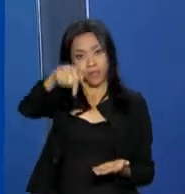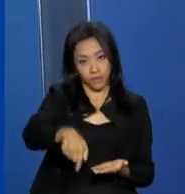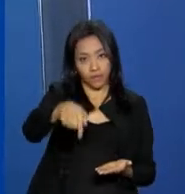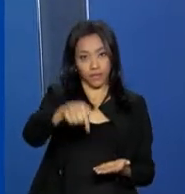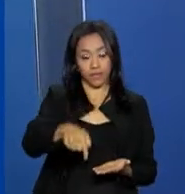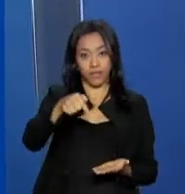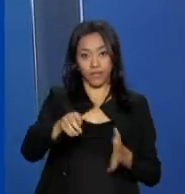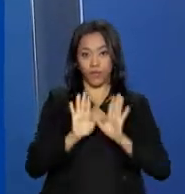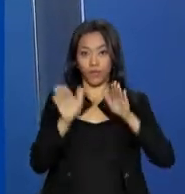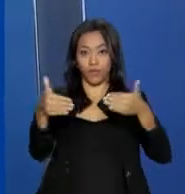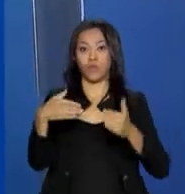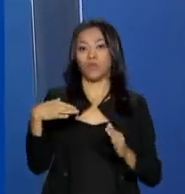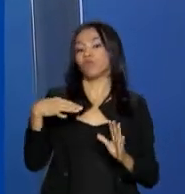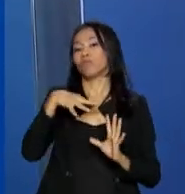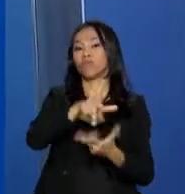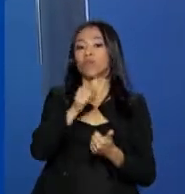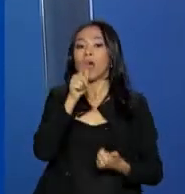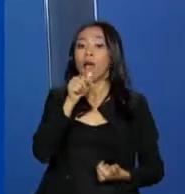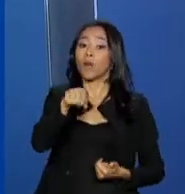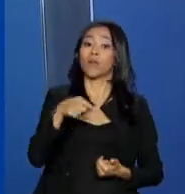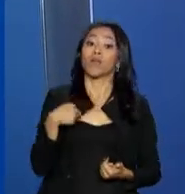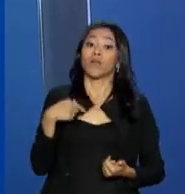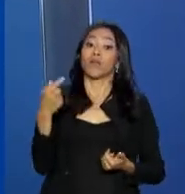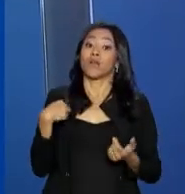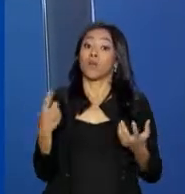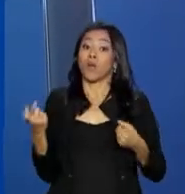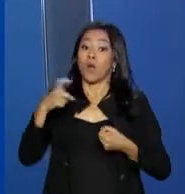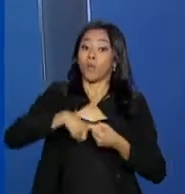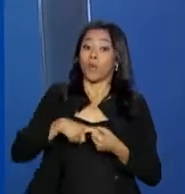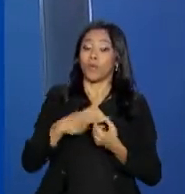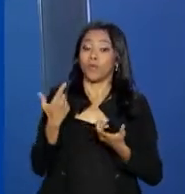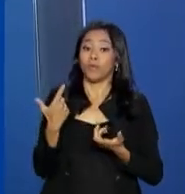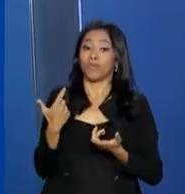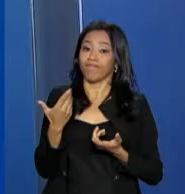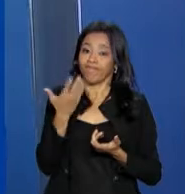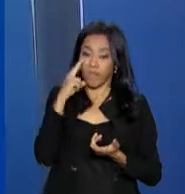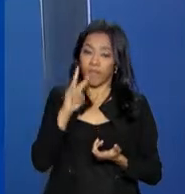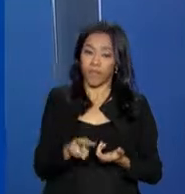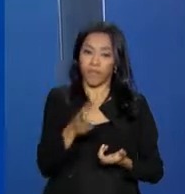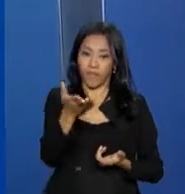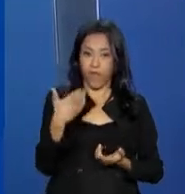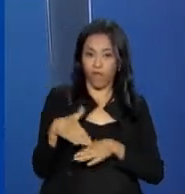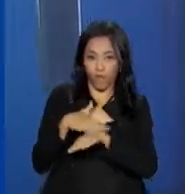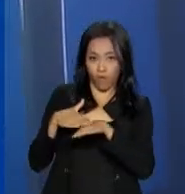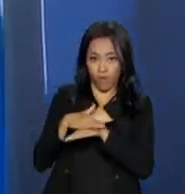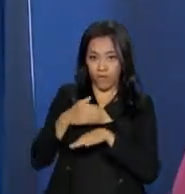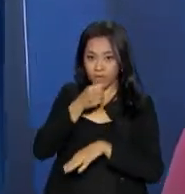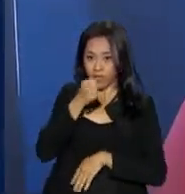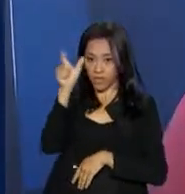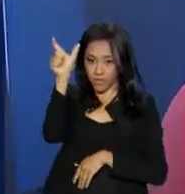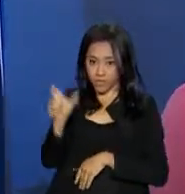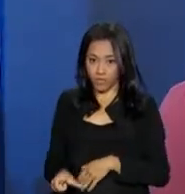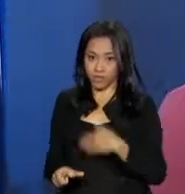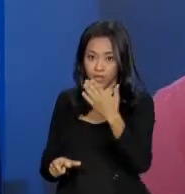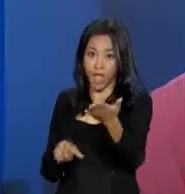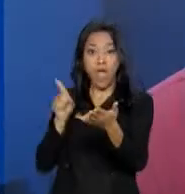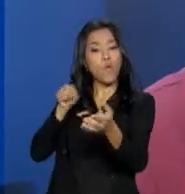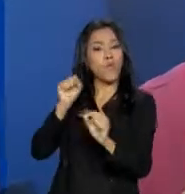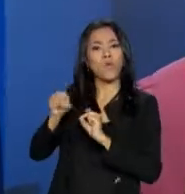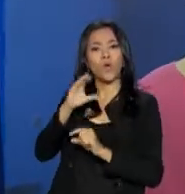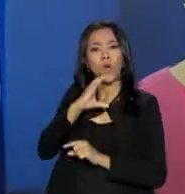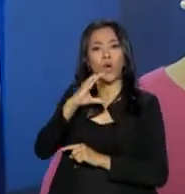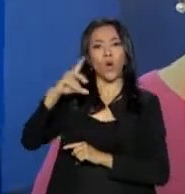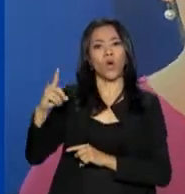Água. A iniciativa é do SEBRAE, da ONU Meio Ambiente, com o apoio do Green Nation. Eu vou conversar agora com o Alexandre Ambrosini, ele é coordenador